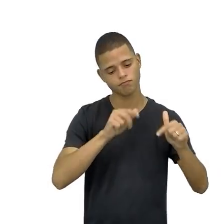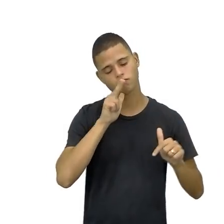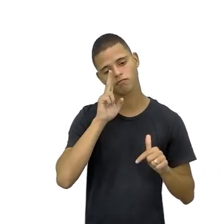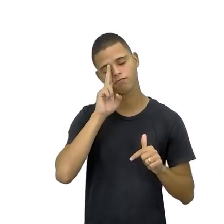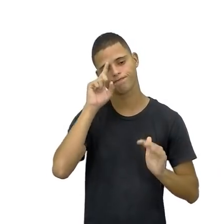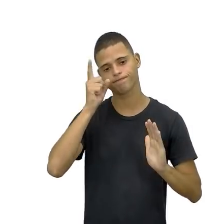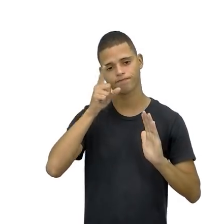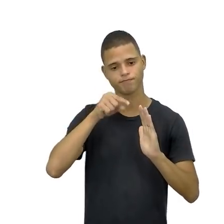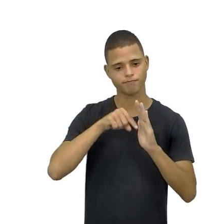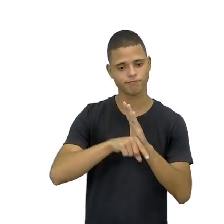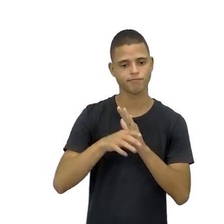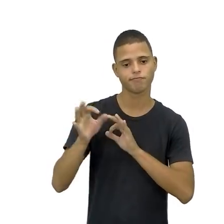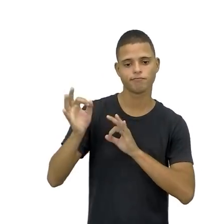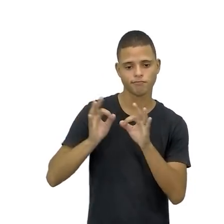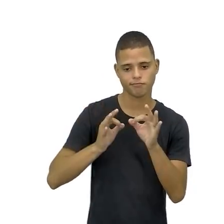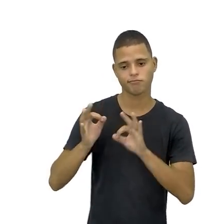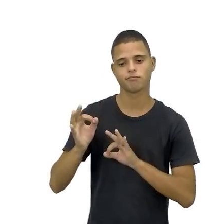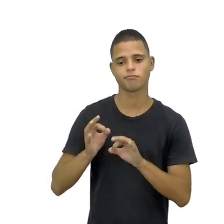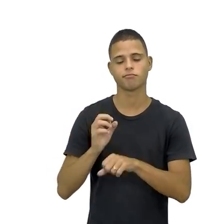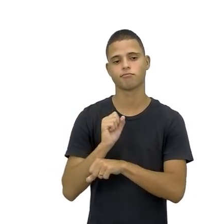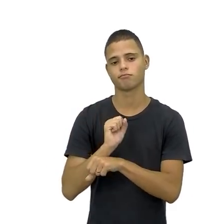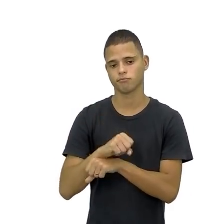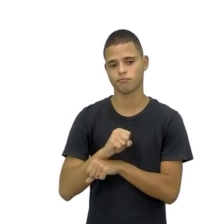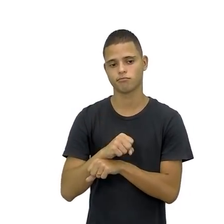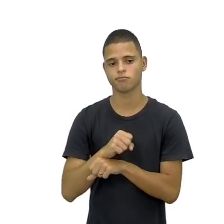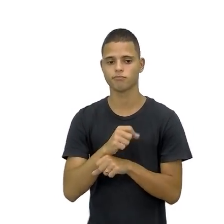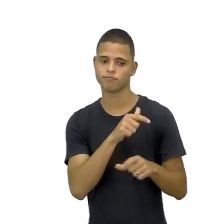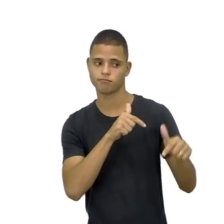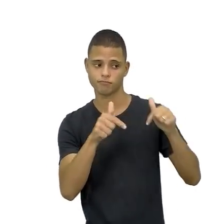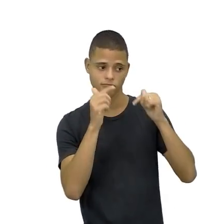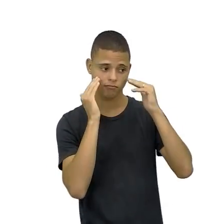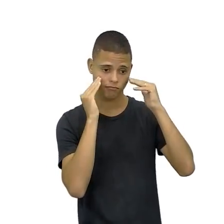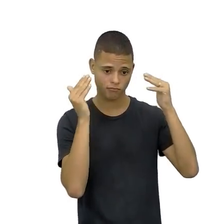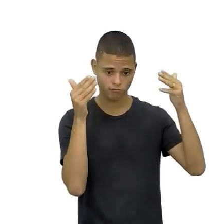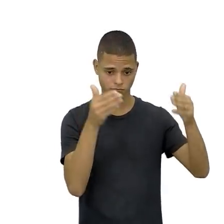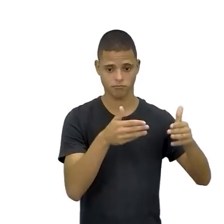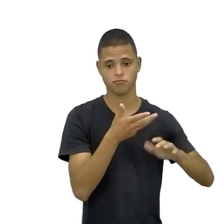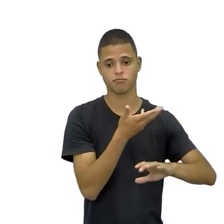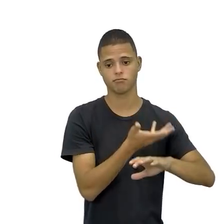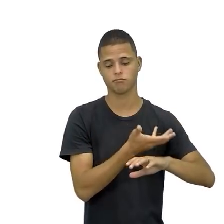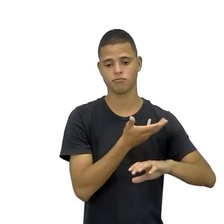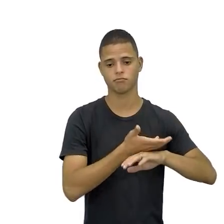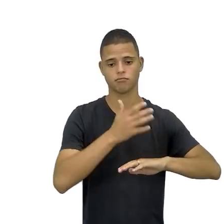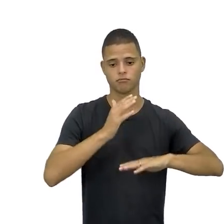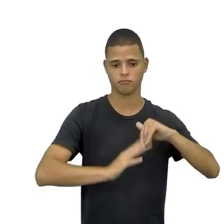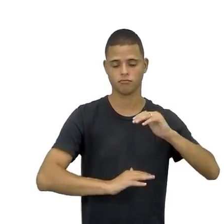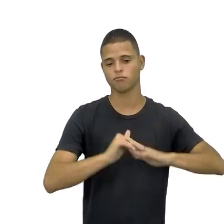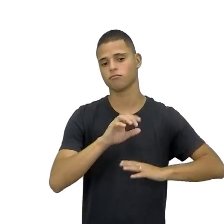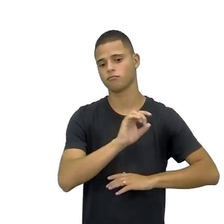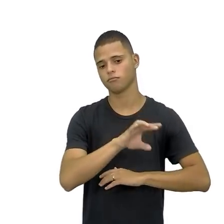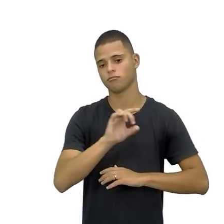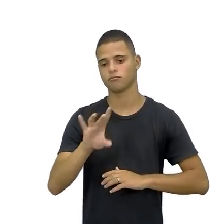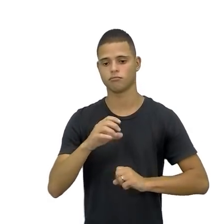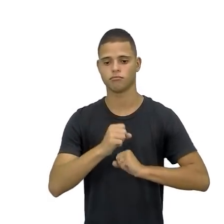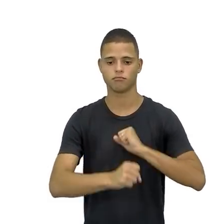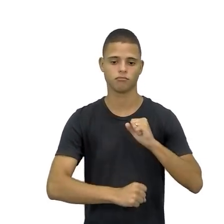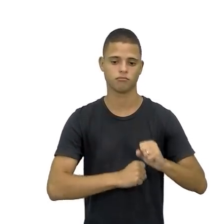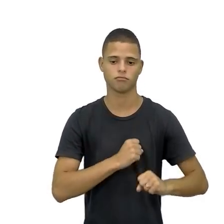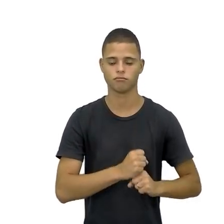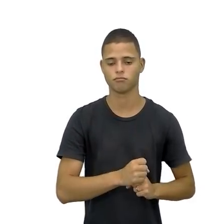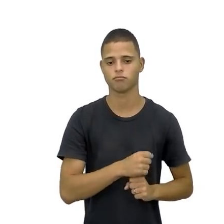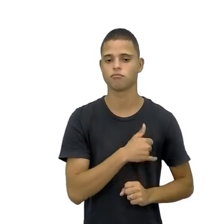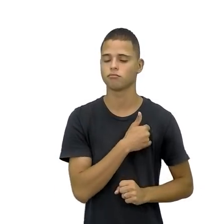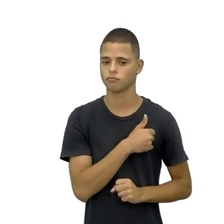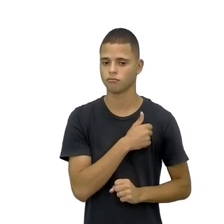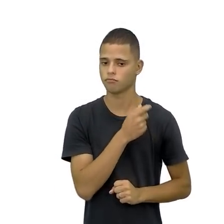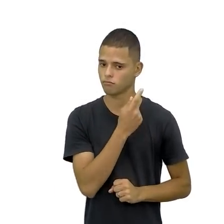né, realizando aí sim um trabalho focado na matriz de habilidades essenciais de cada ano série dos estudantes.